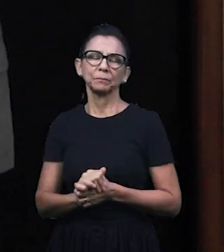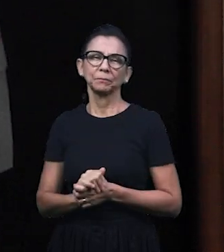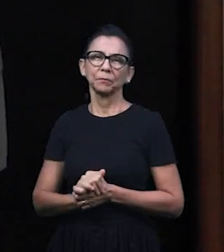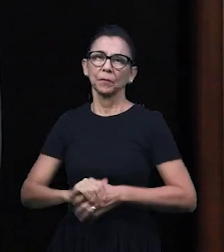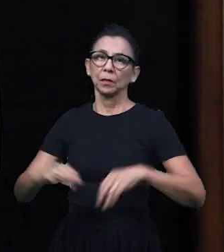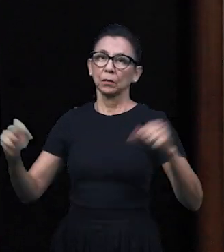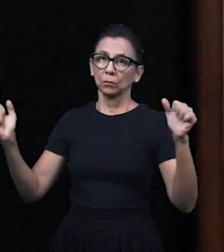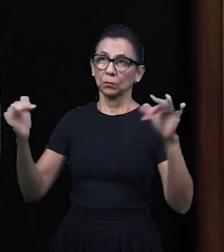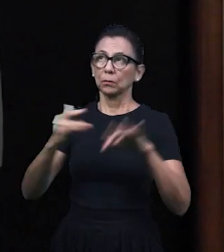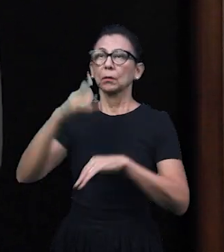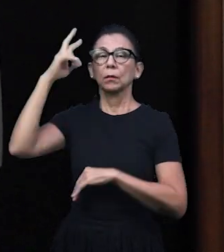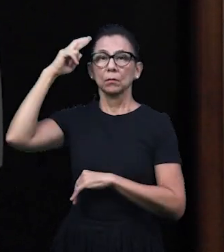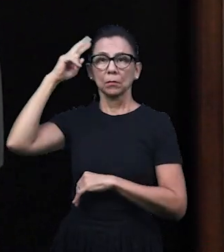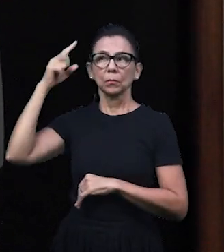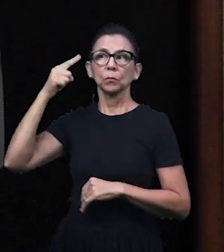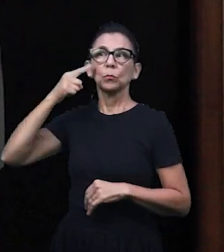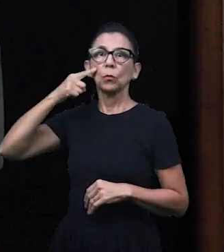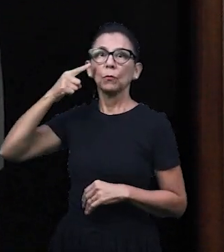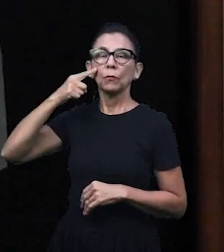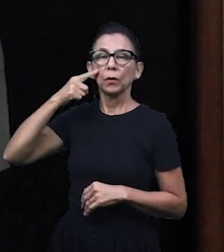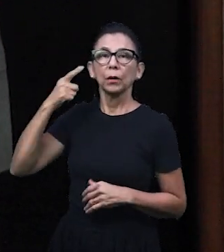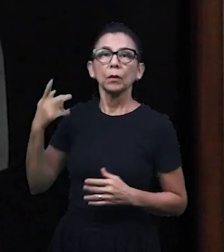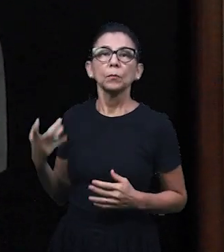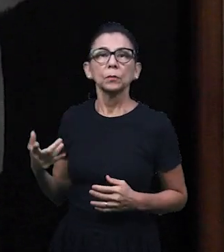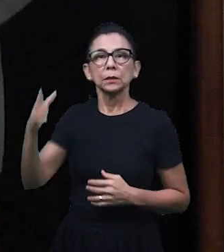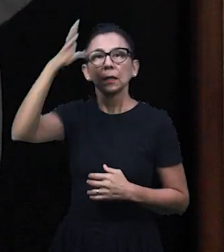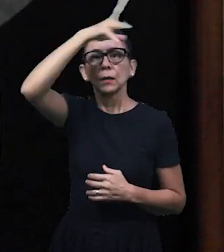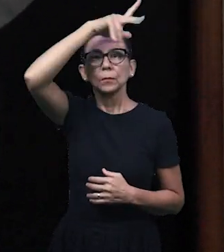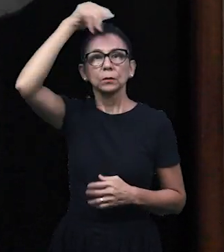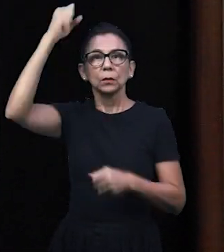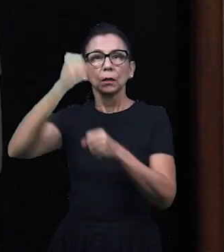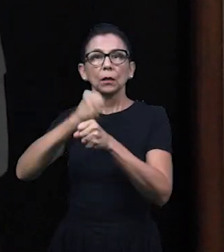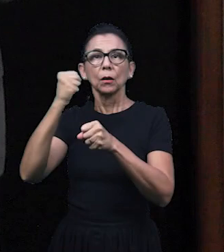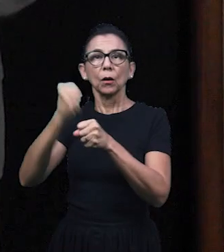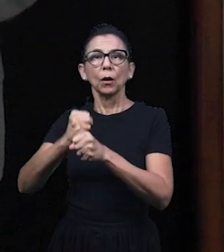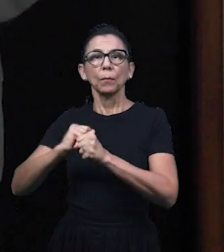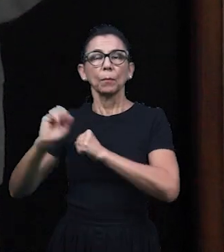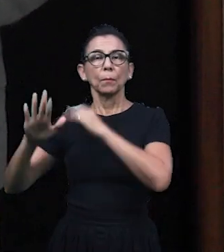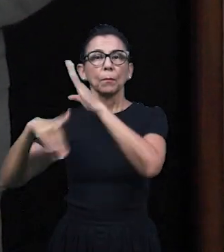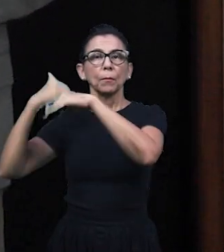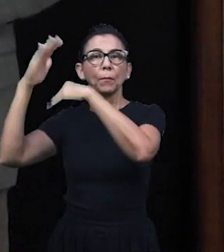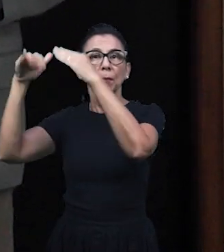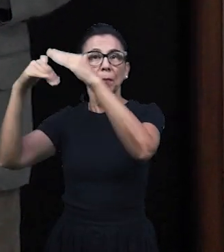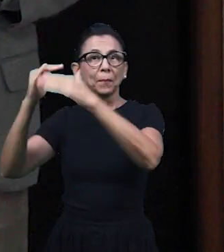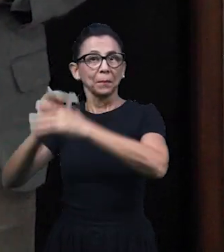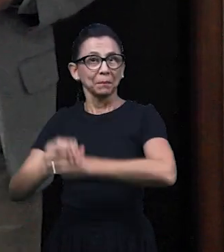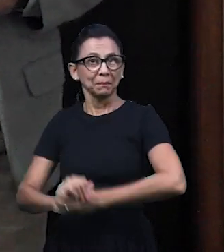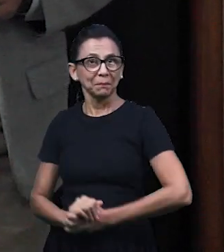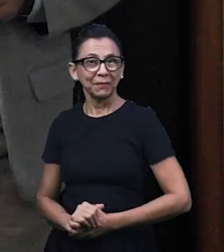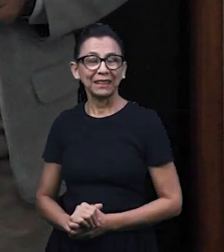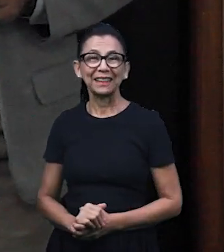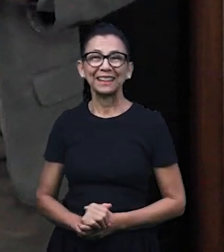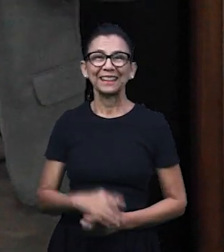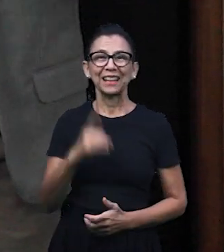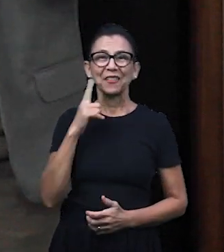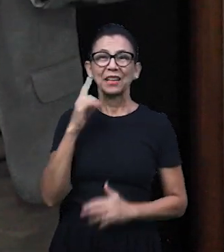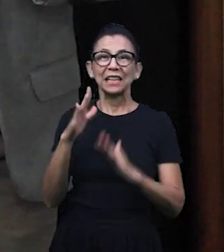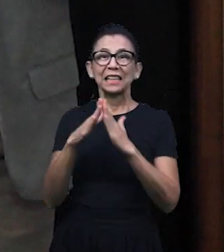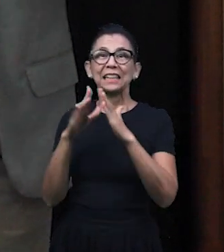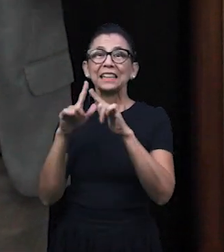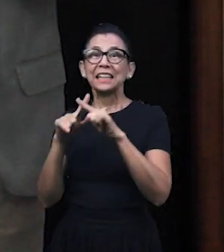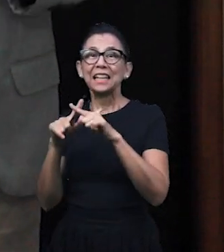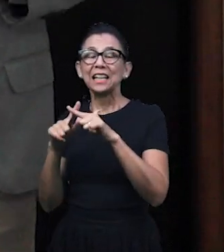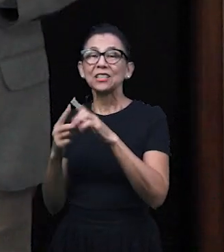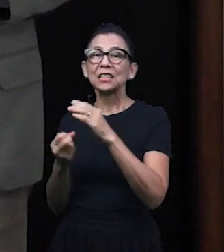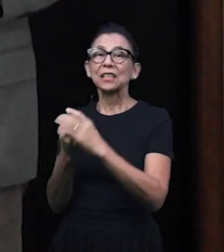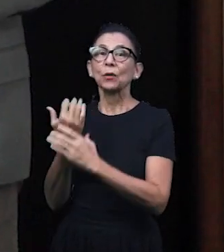ver o crescimento da obra lá na Amazônia. Agora a gente vai para a consagração de templos e a gente tem aqui